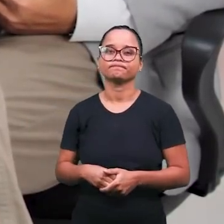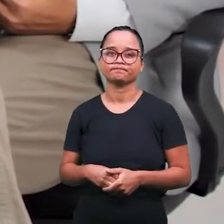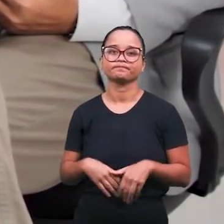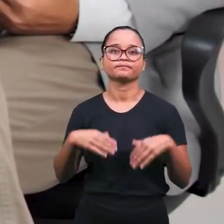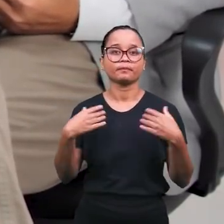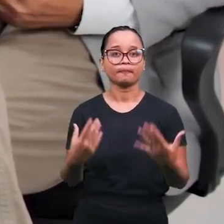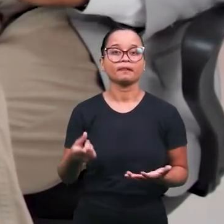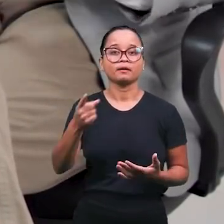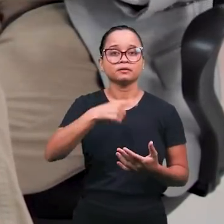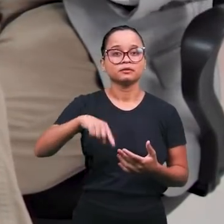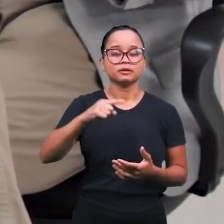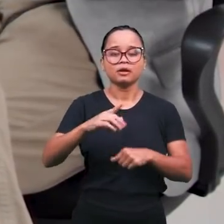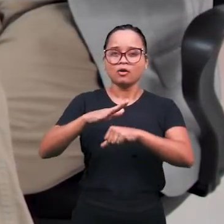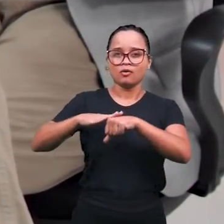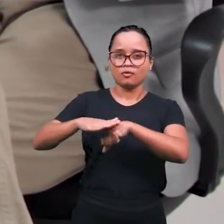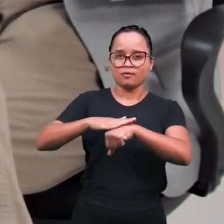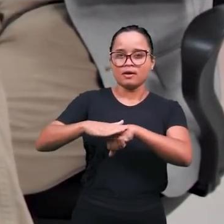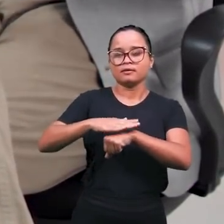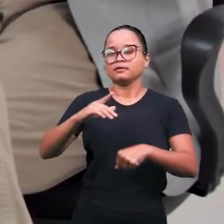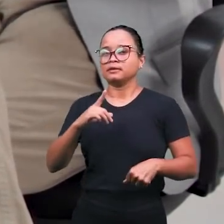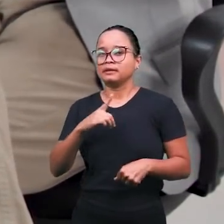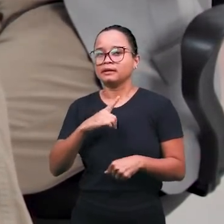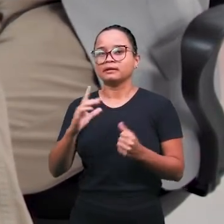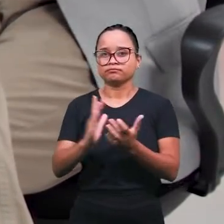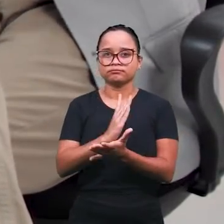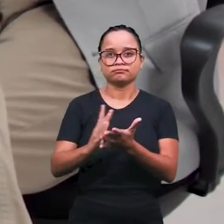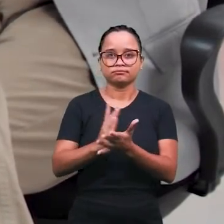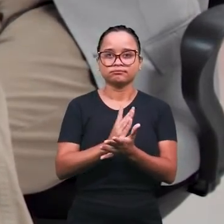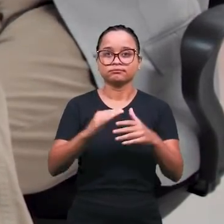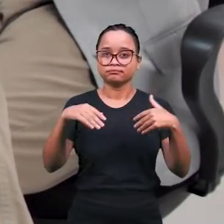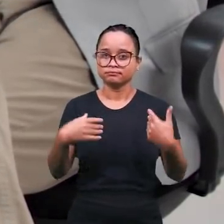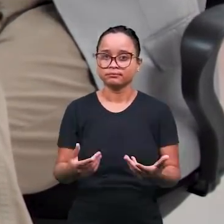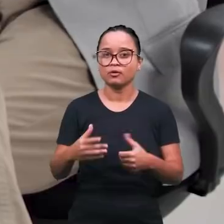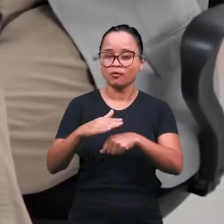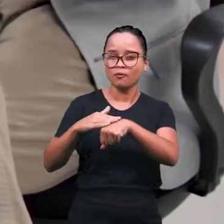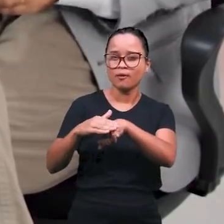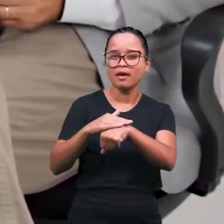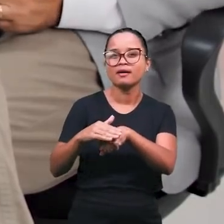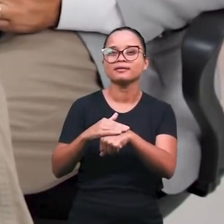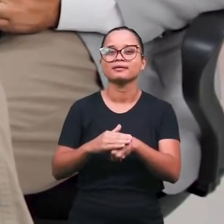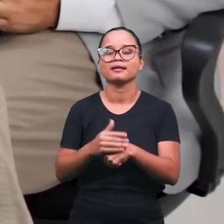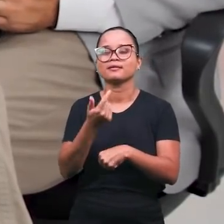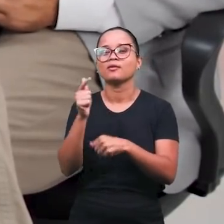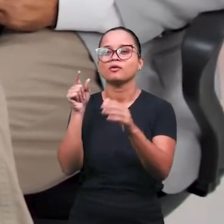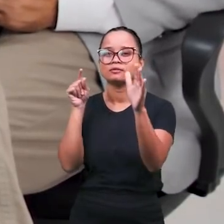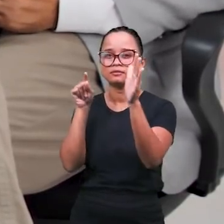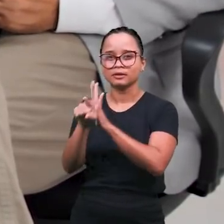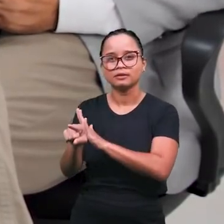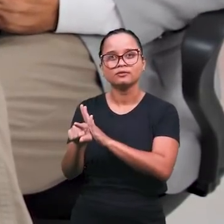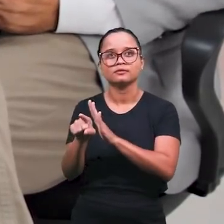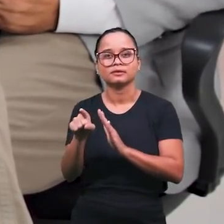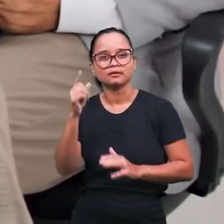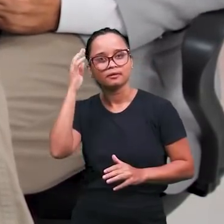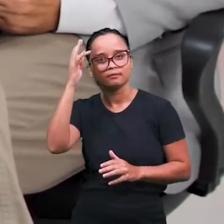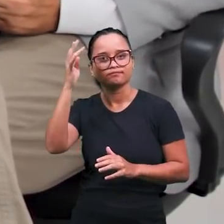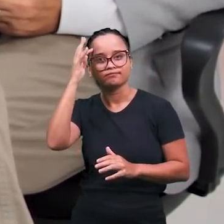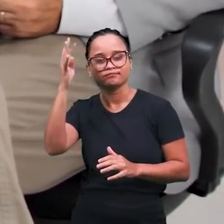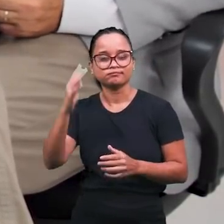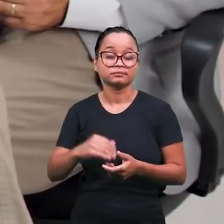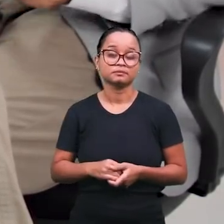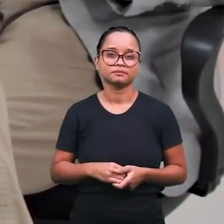A gente sempre conversa um pouquinho, mas a própria conversa nos faz trazer outras perguntas à